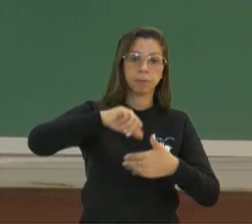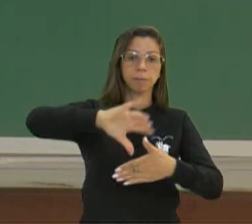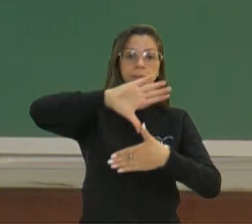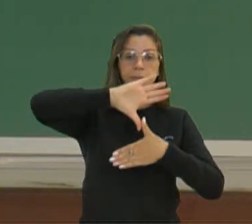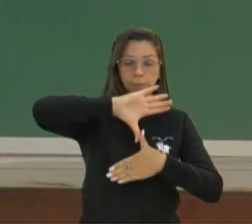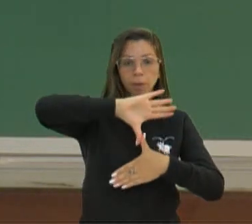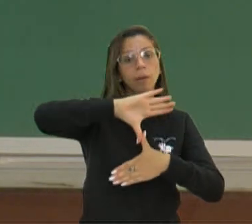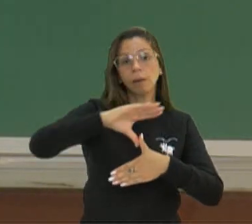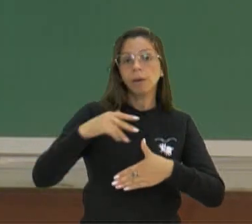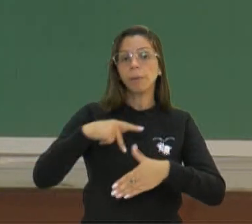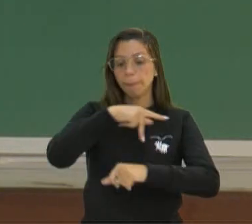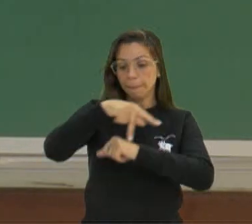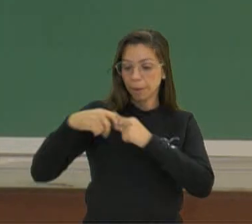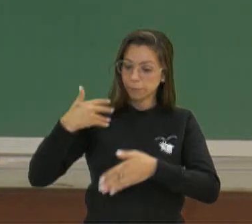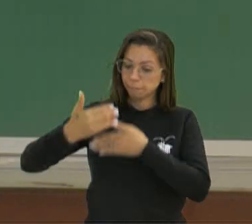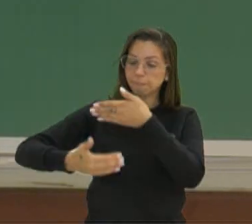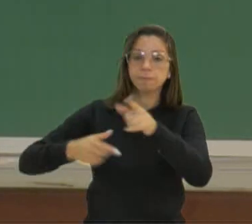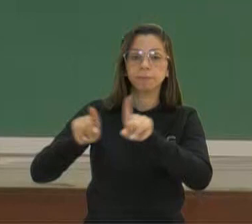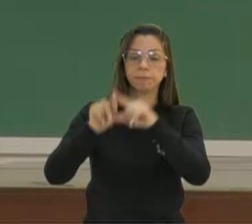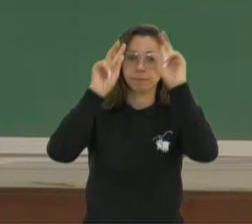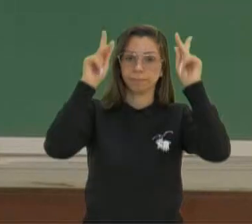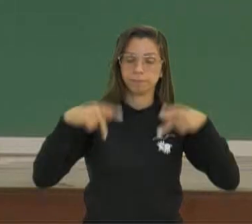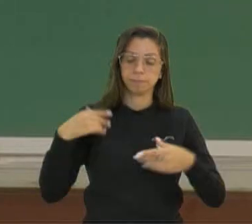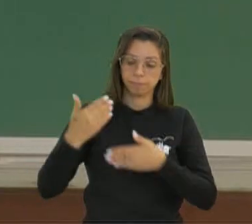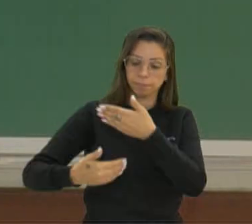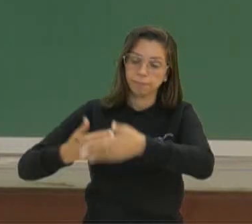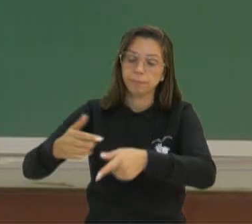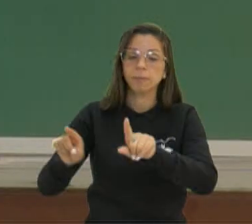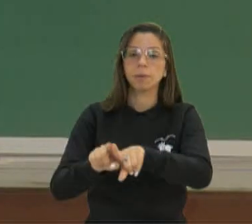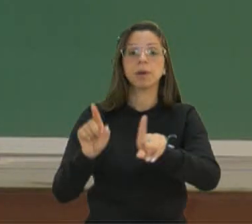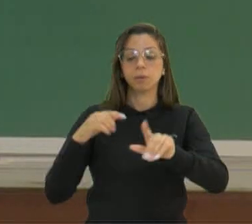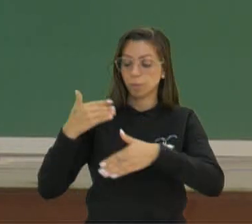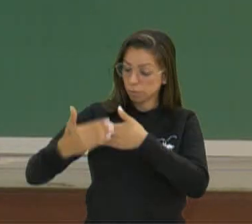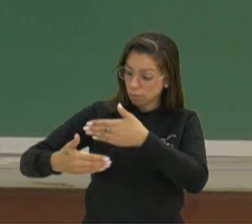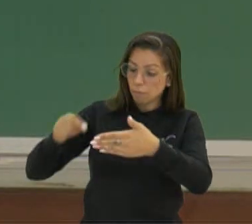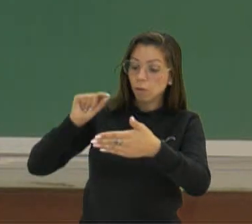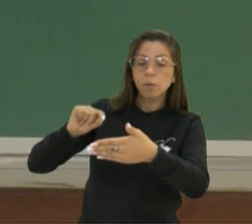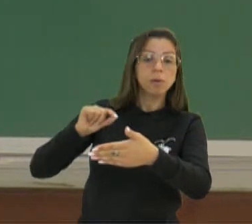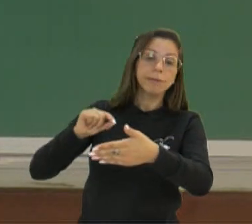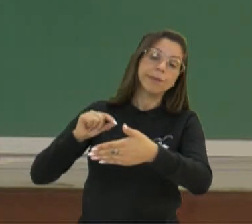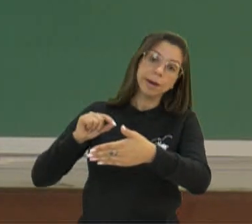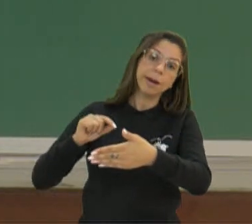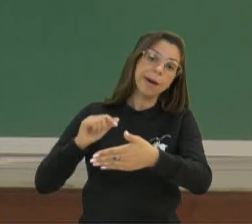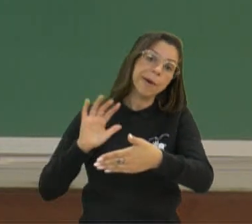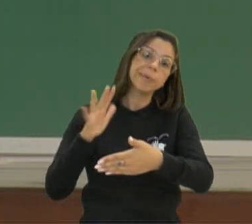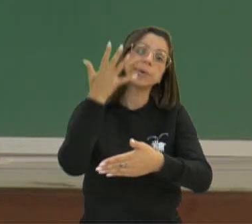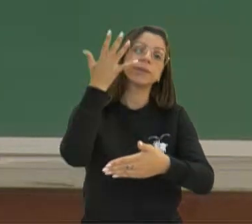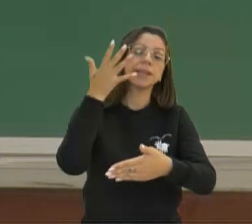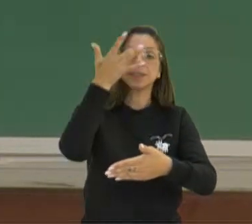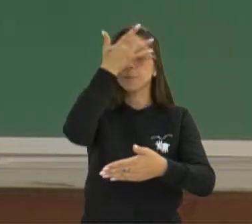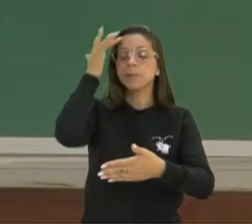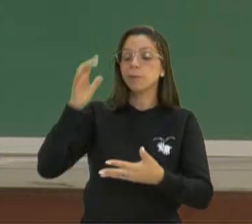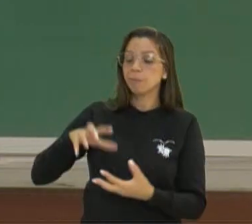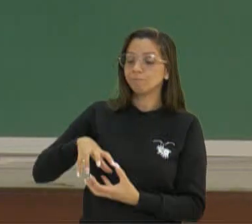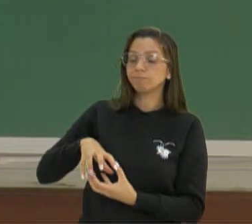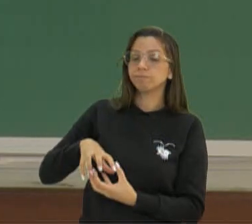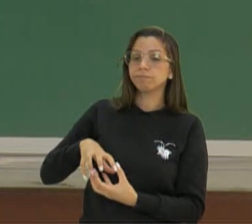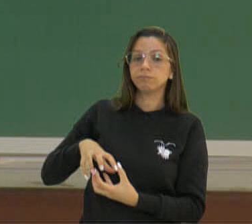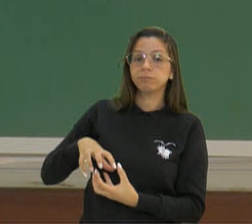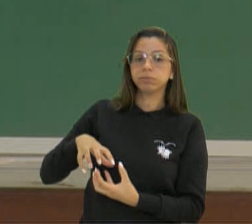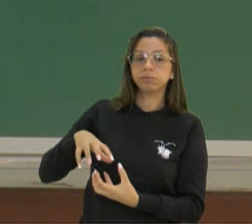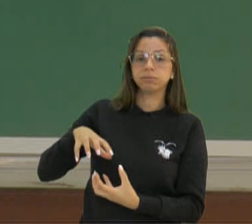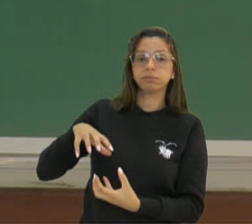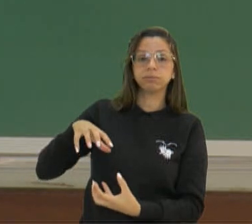desenvolvido economicamente e humanamente. E o desenvolvimento traz o quê? O envelhecimento da população. As pessoas deixam de